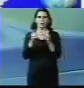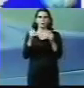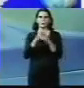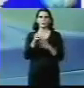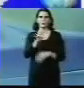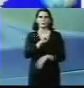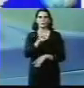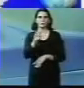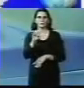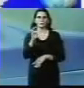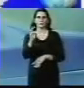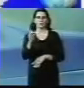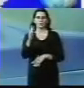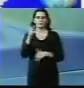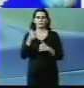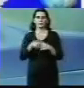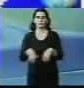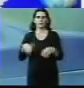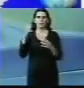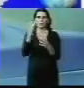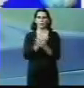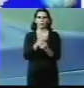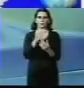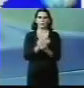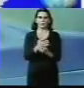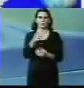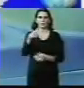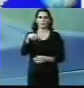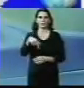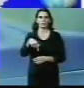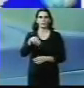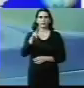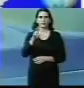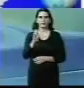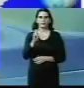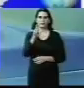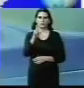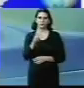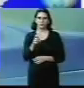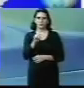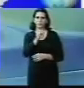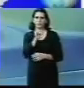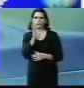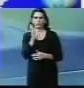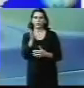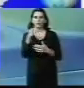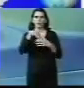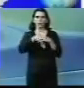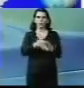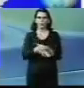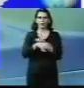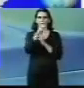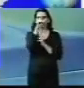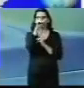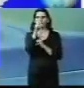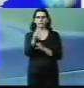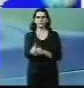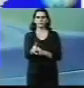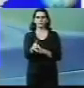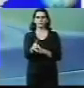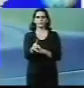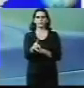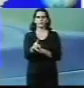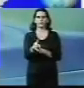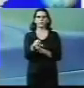site já está armazenado na sua cache. Se ele já estiver armazenado, então ele vai enviar